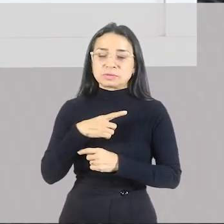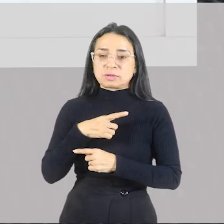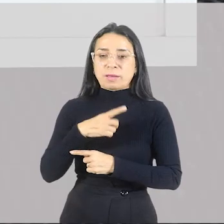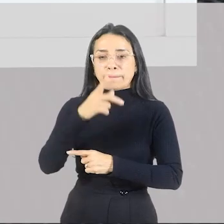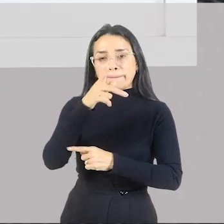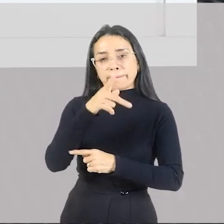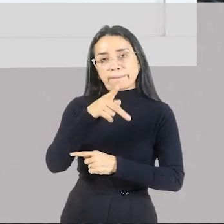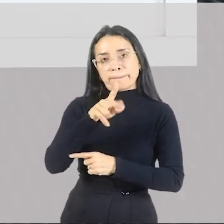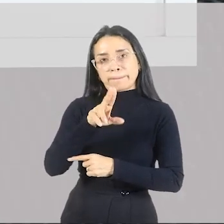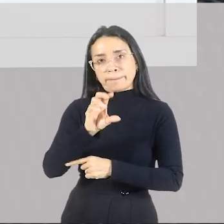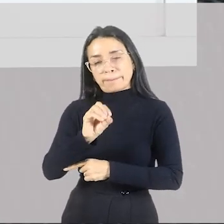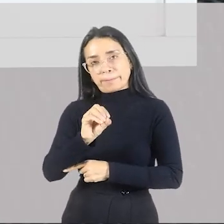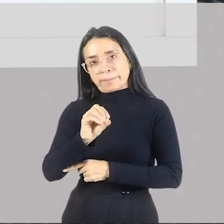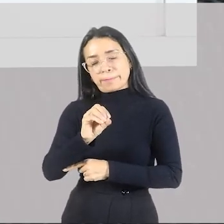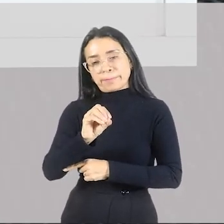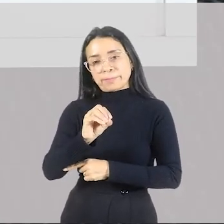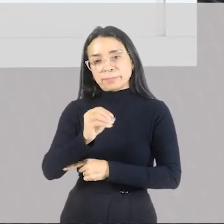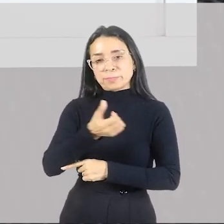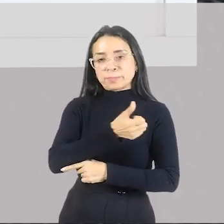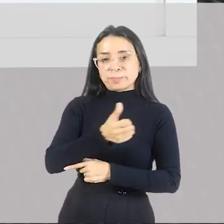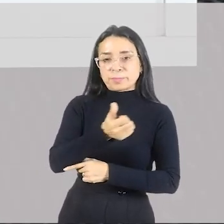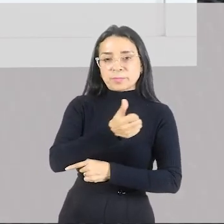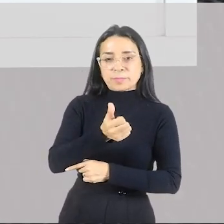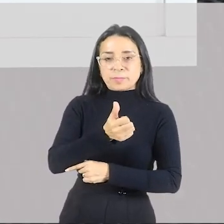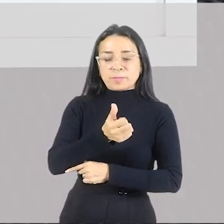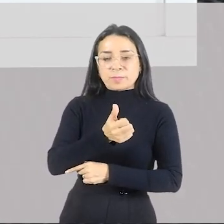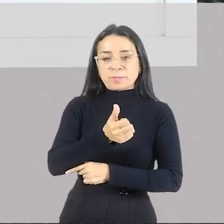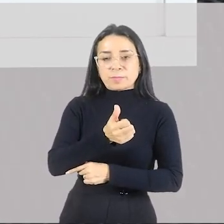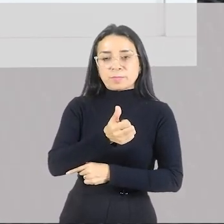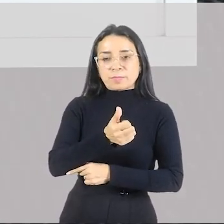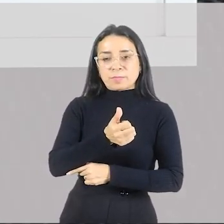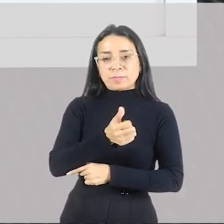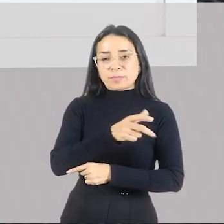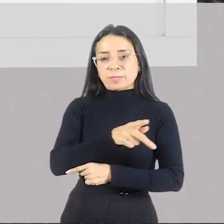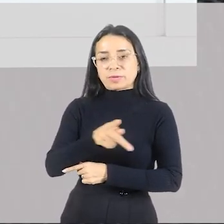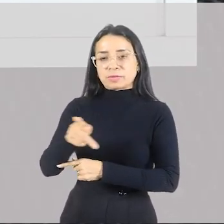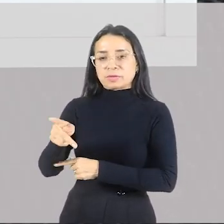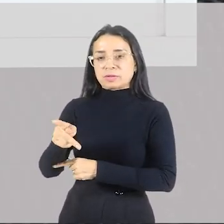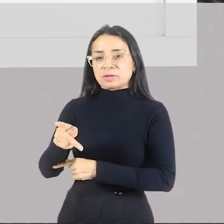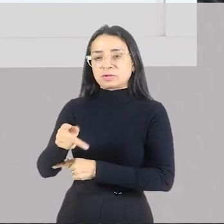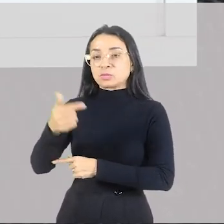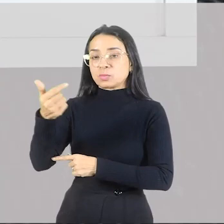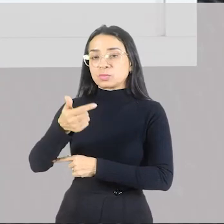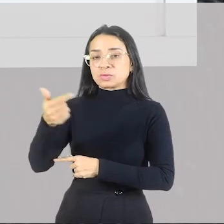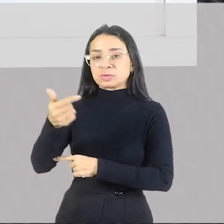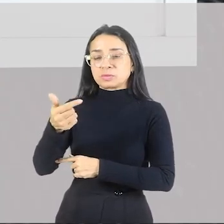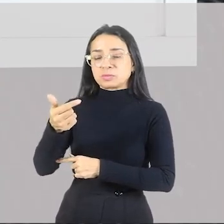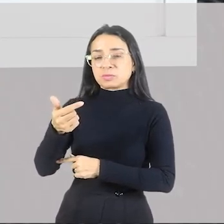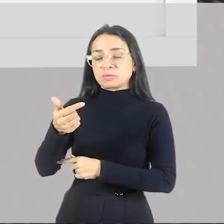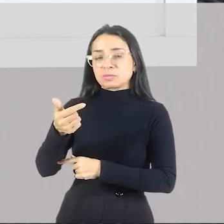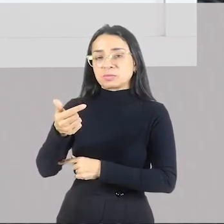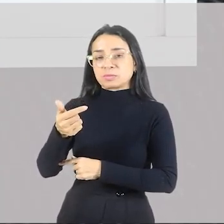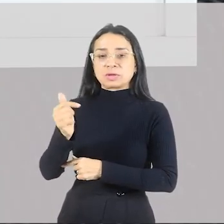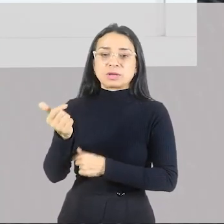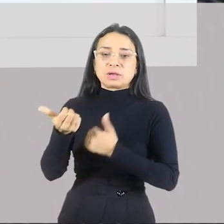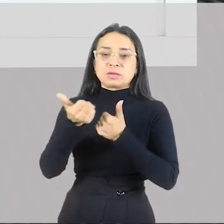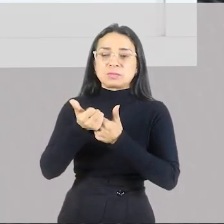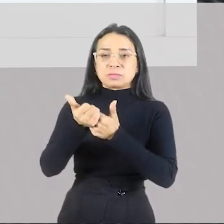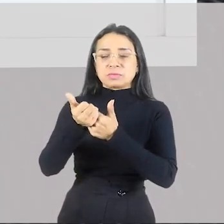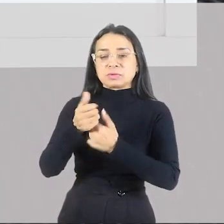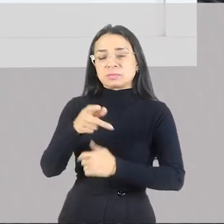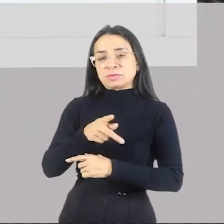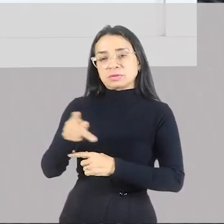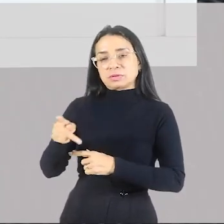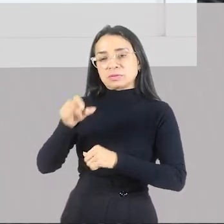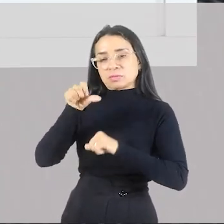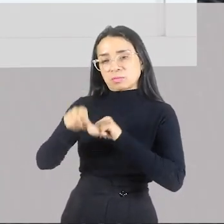primeiro, né, o primeiro é presidente, o segundo é vice-presidente. Aqui, turma, eu vou alterar.